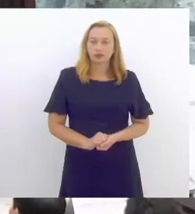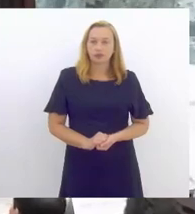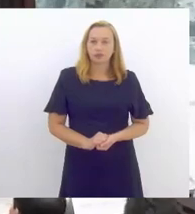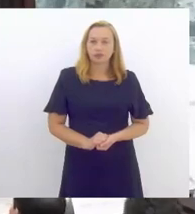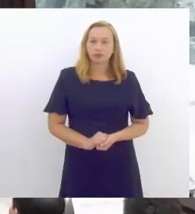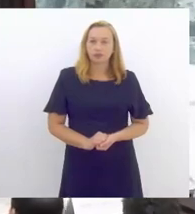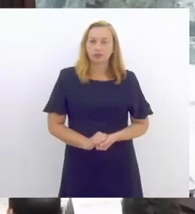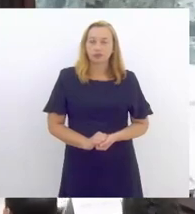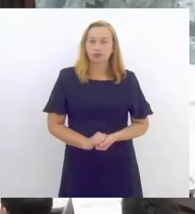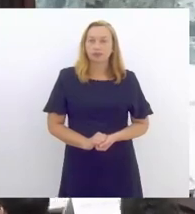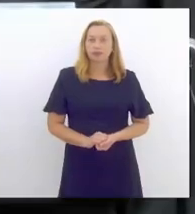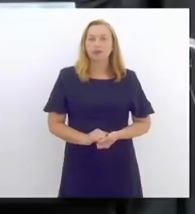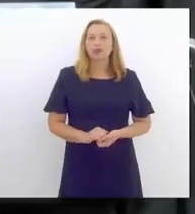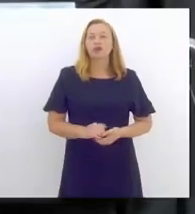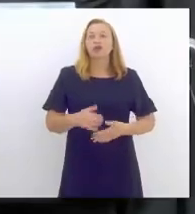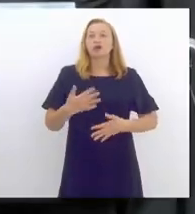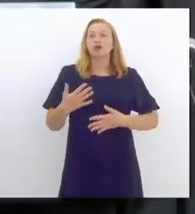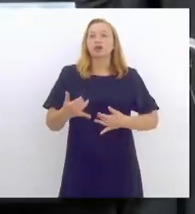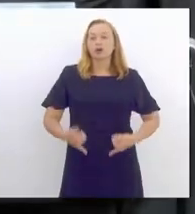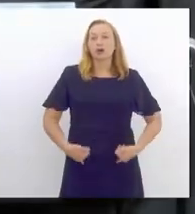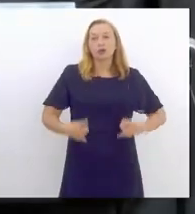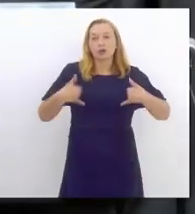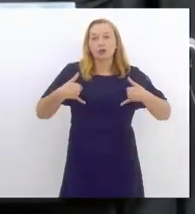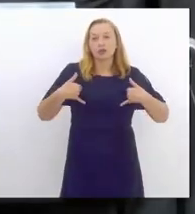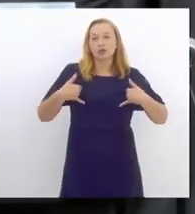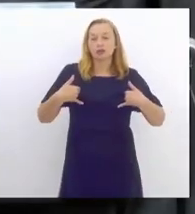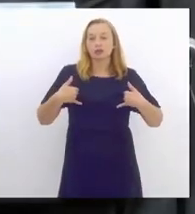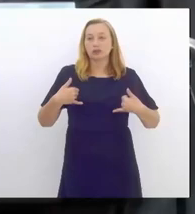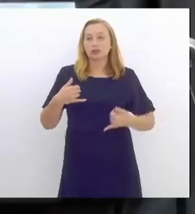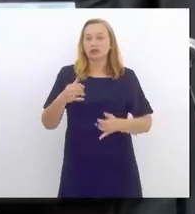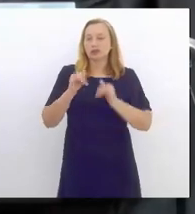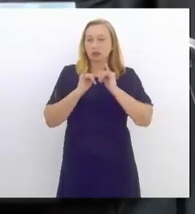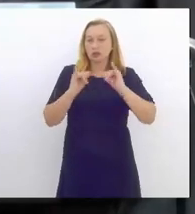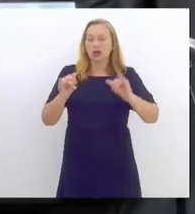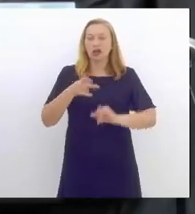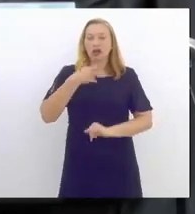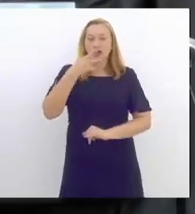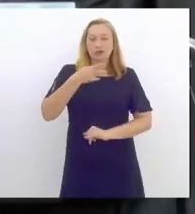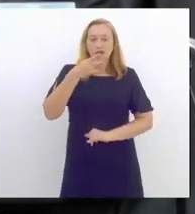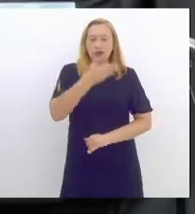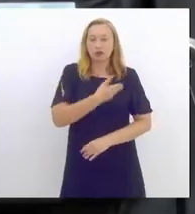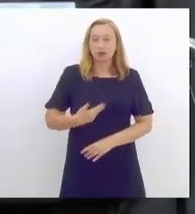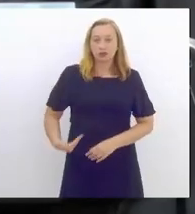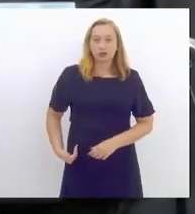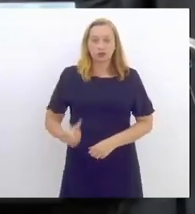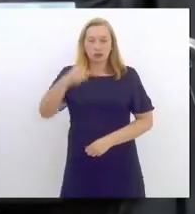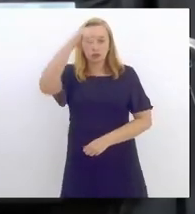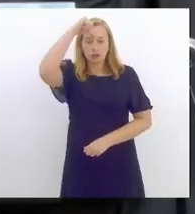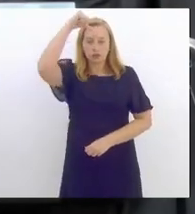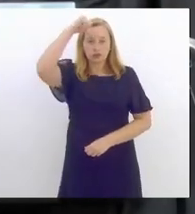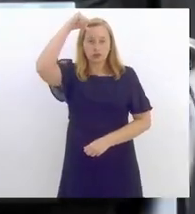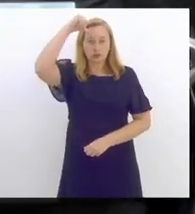Tenho a honra de anunciar a fala de Sua Excelência, o governador Cláudio Castro.